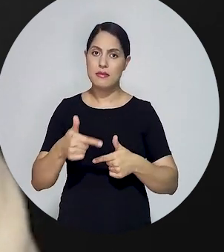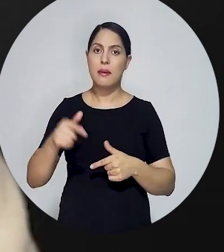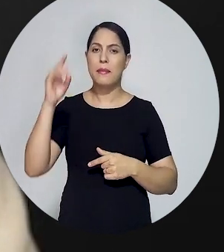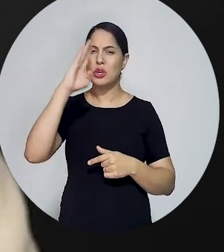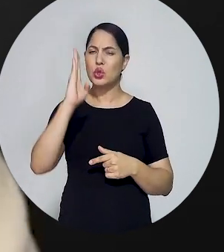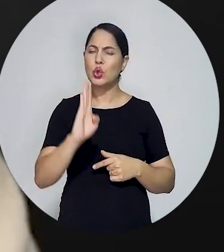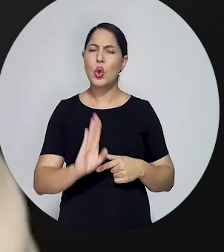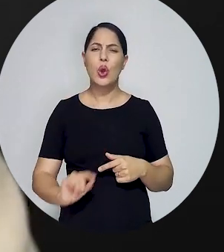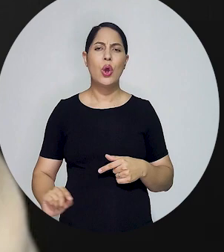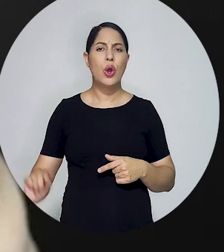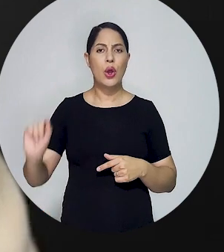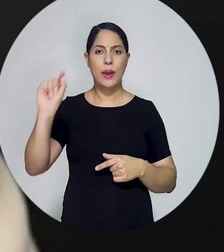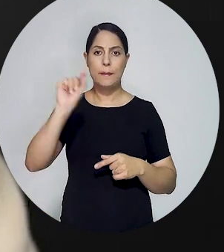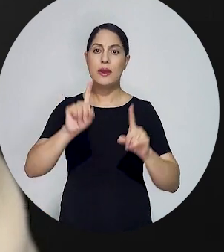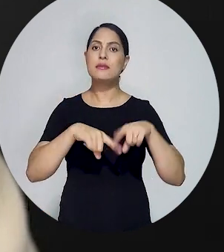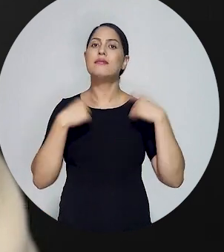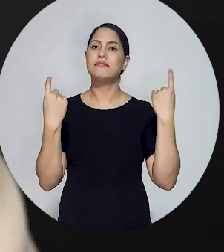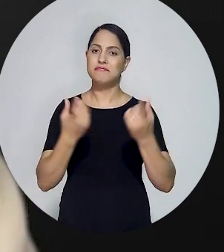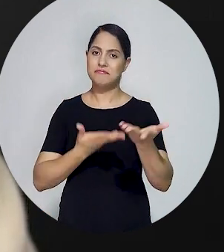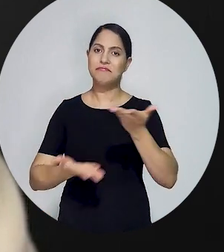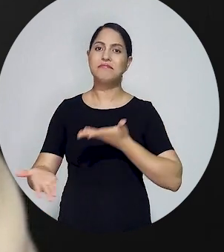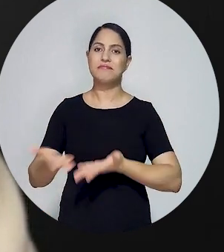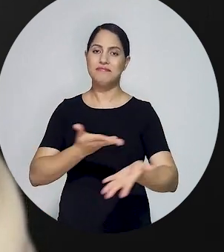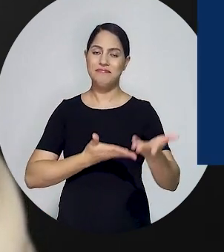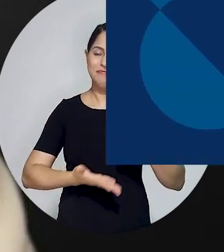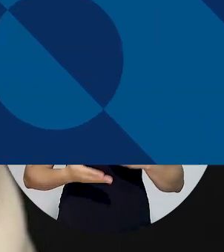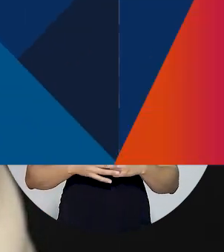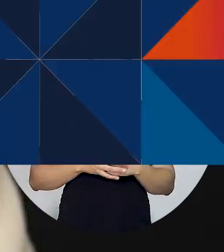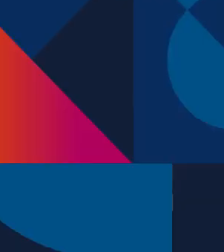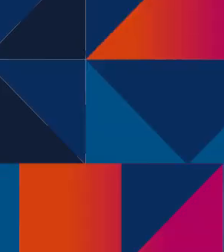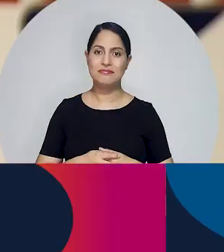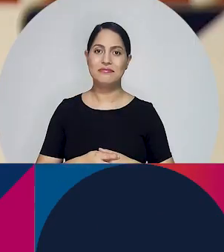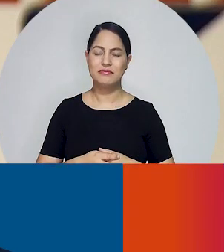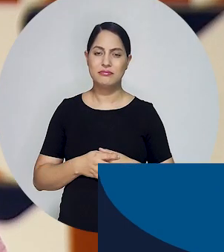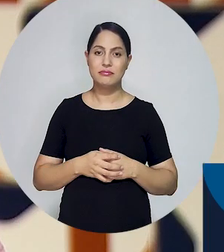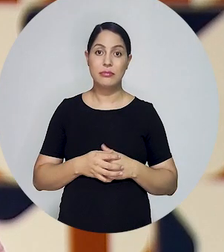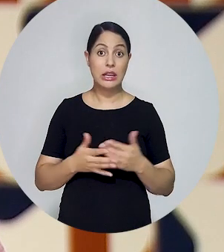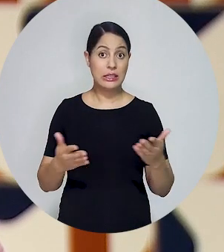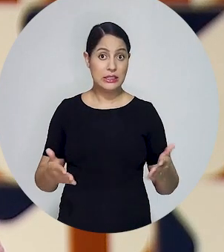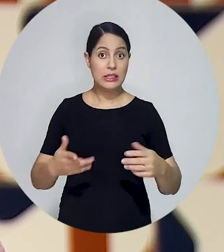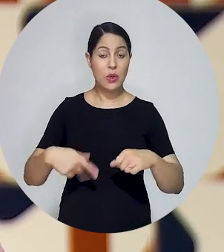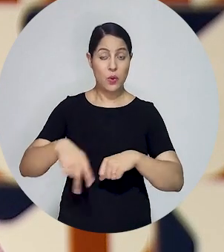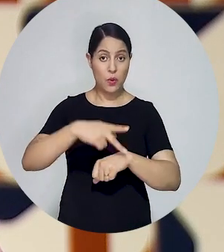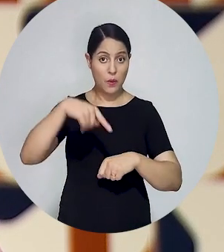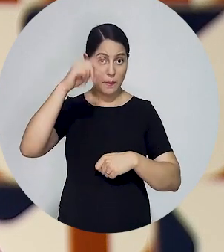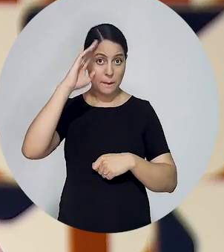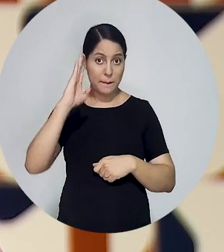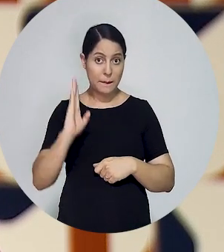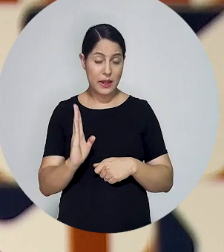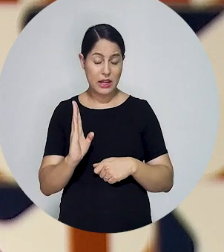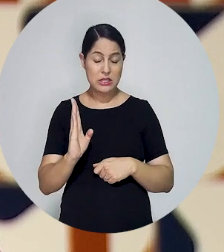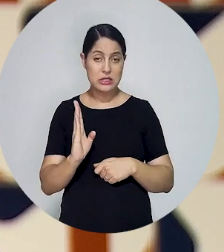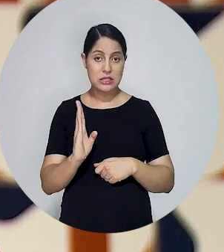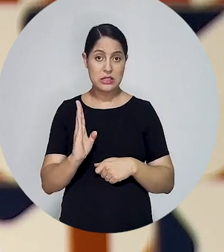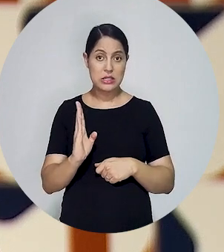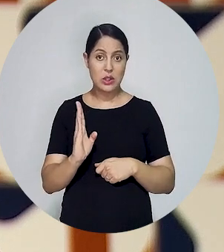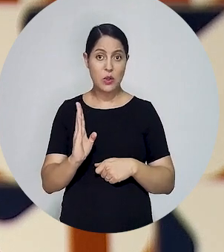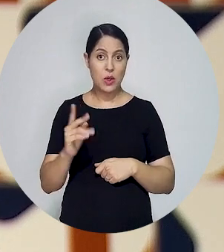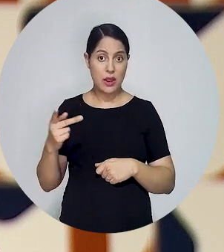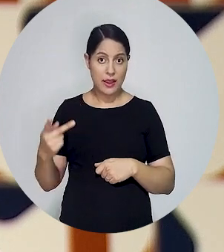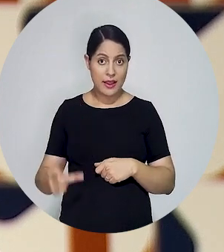essas demandas nacionais e levado através dessas reuniões periódicas. O Estado brasileiro foi condenado pela